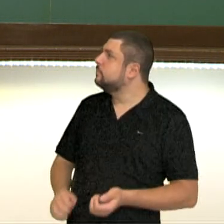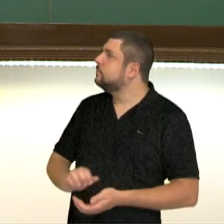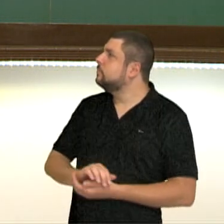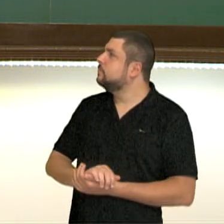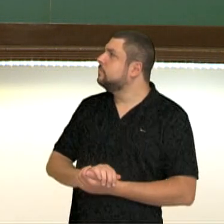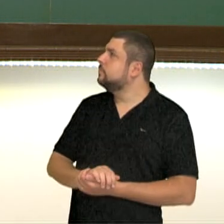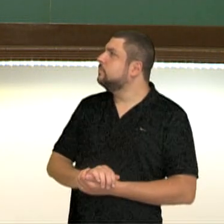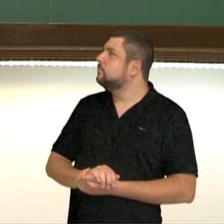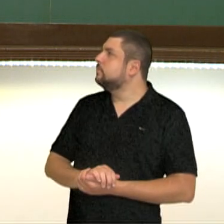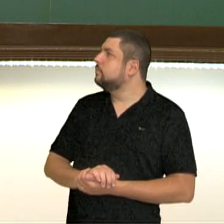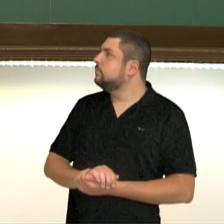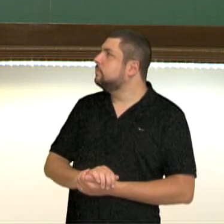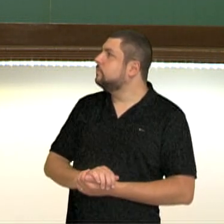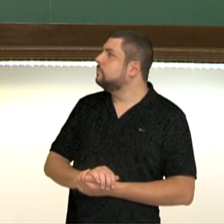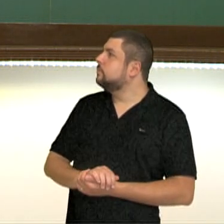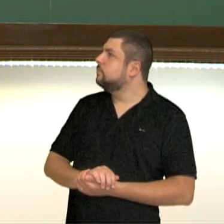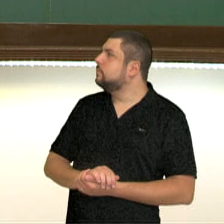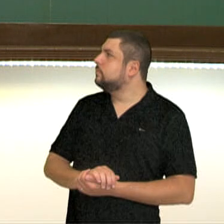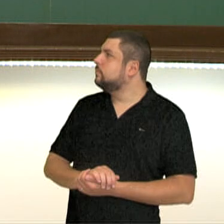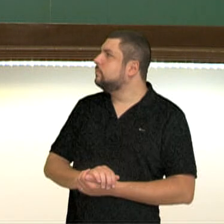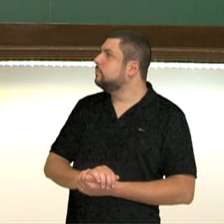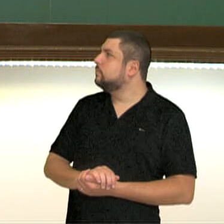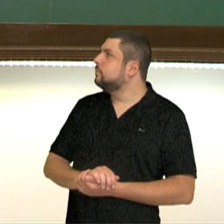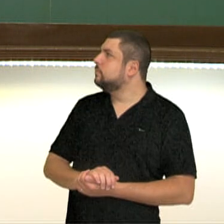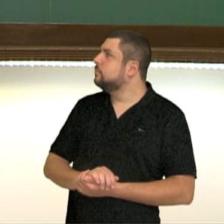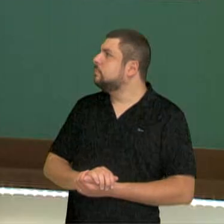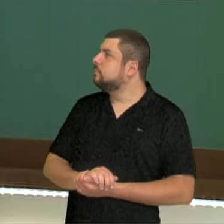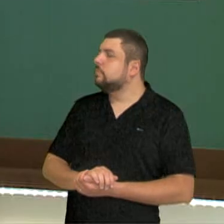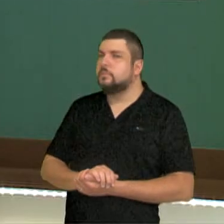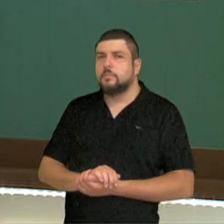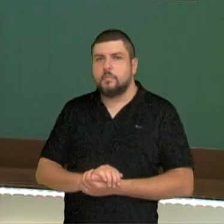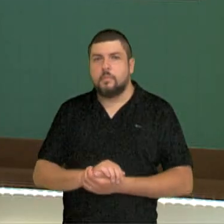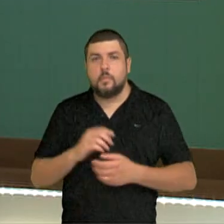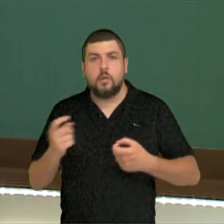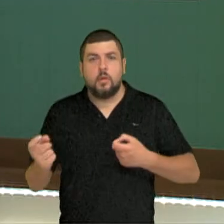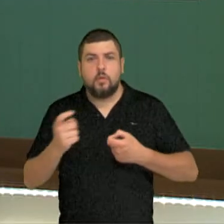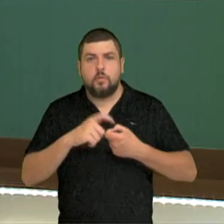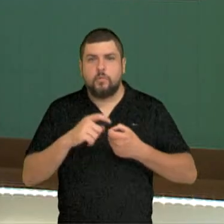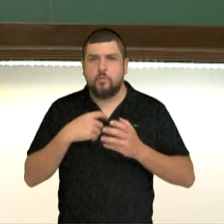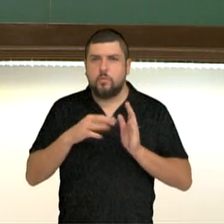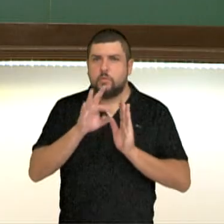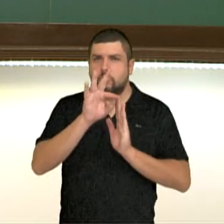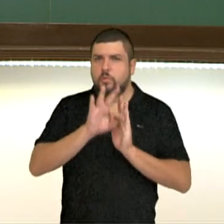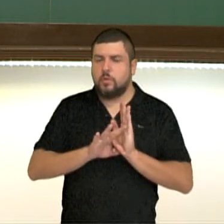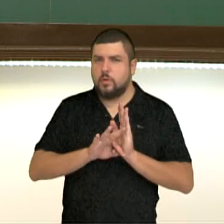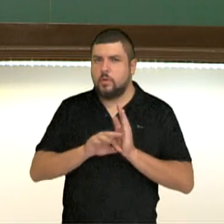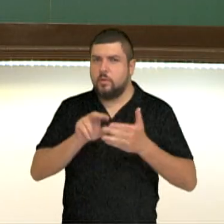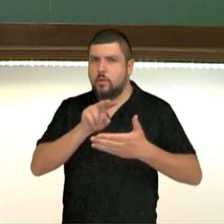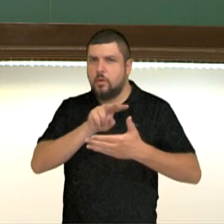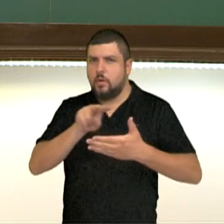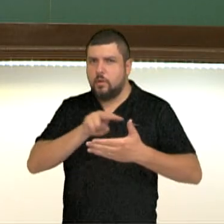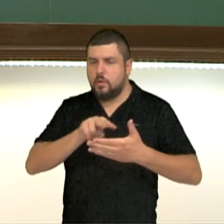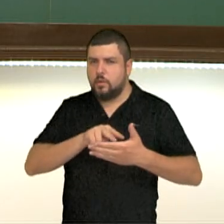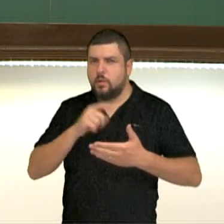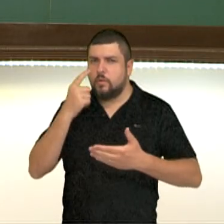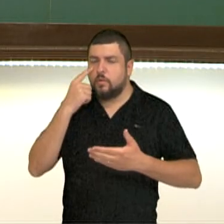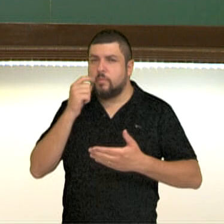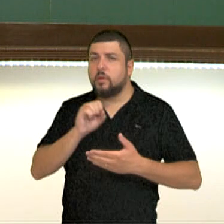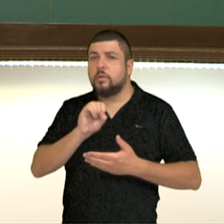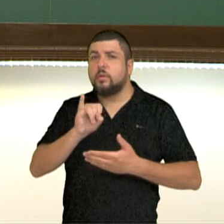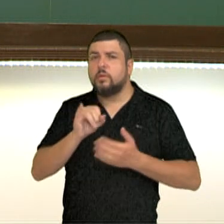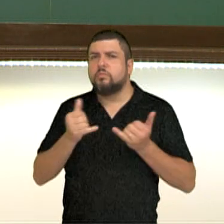resenha contigo, para que você veja comigo se faltou alguma informação. Olhos atentos